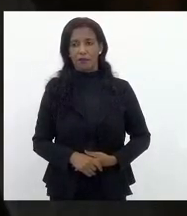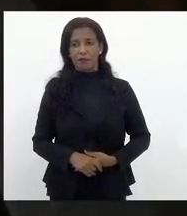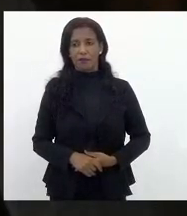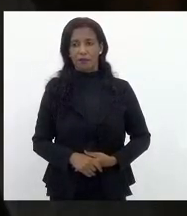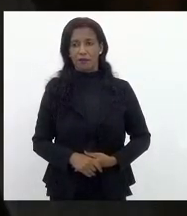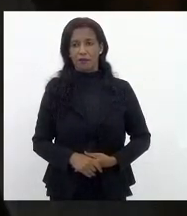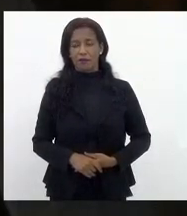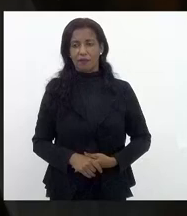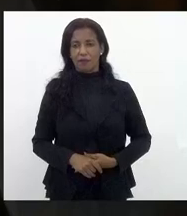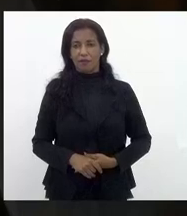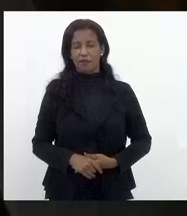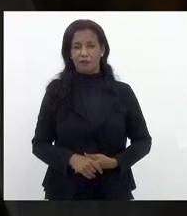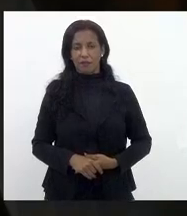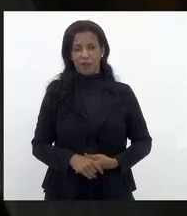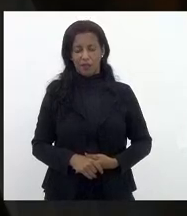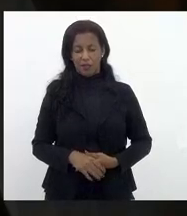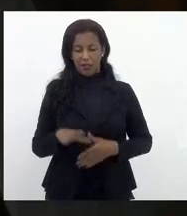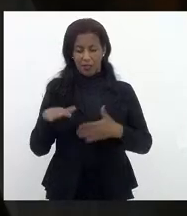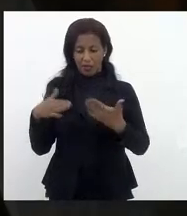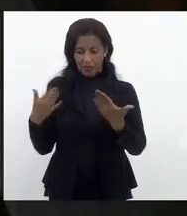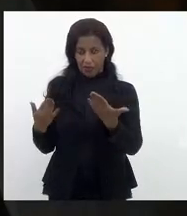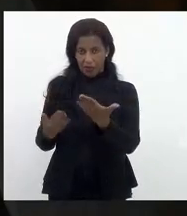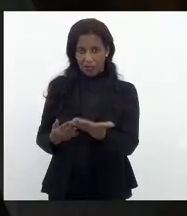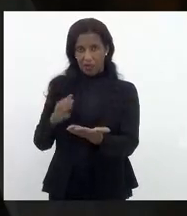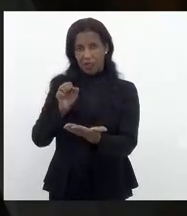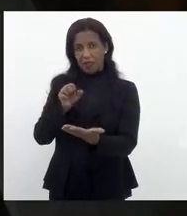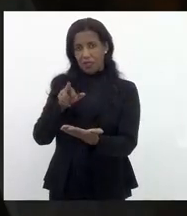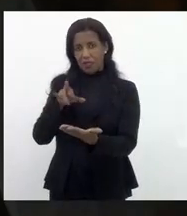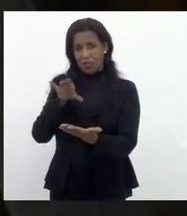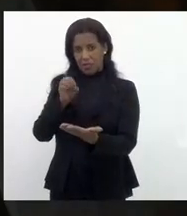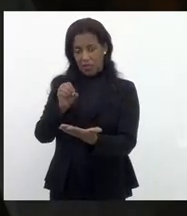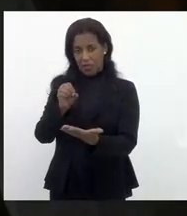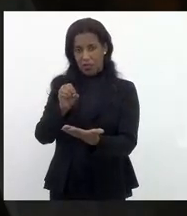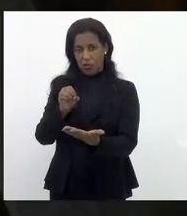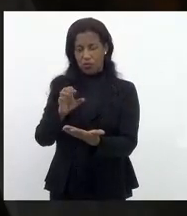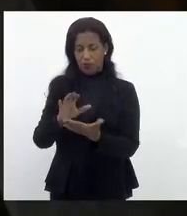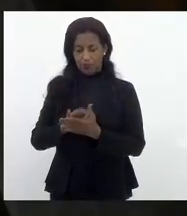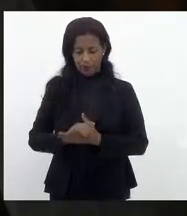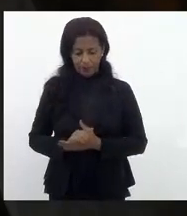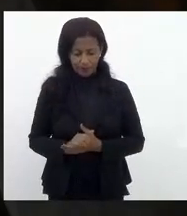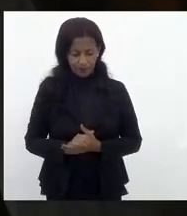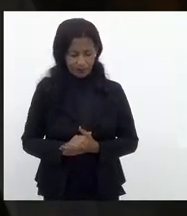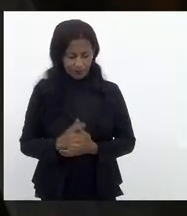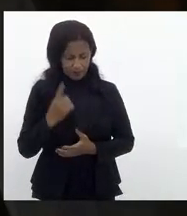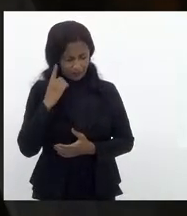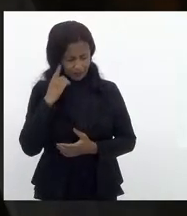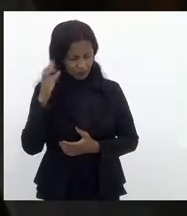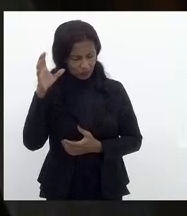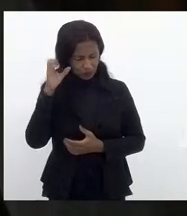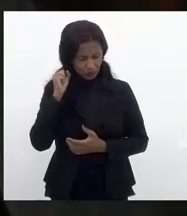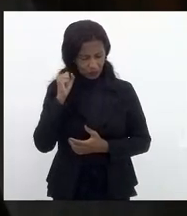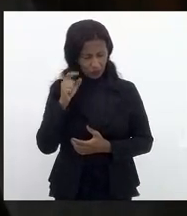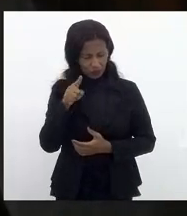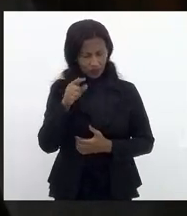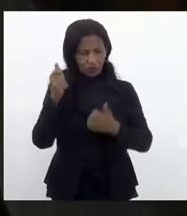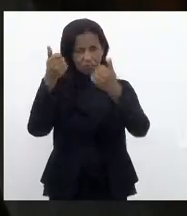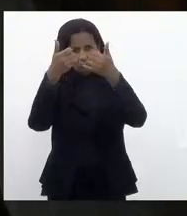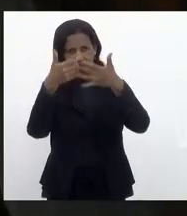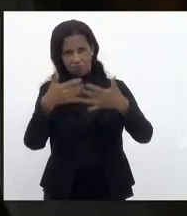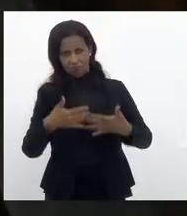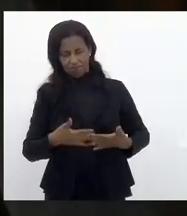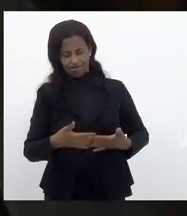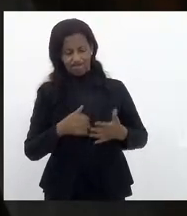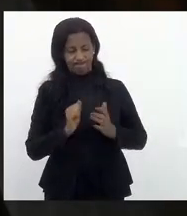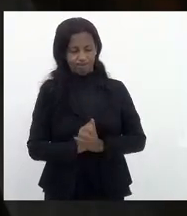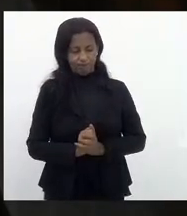achas show Sérgio Aureliano e eu escutei com atenção a sua explicação